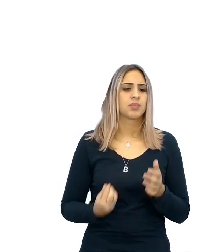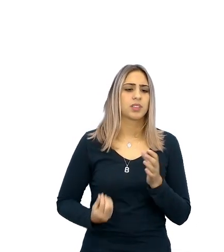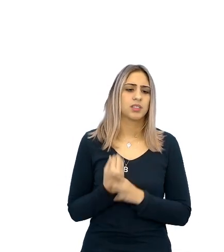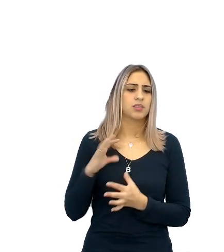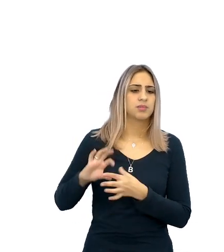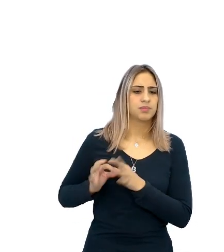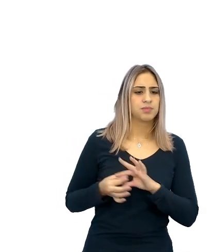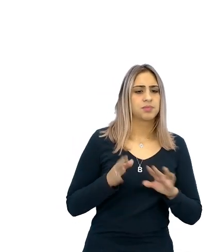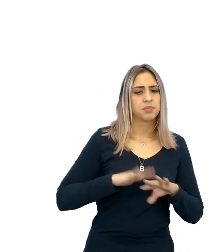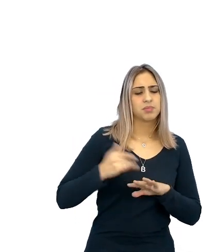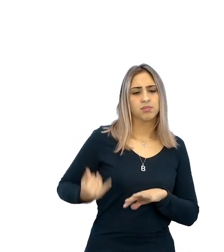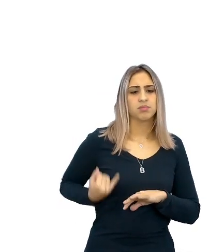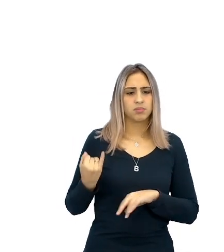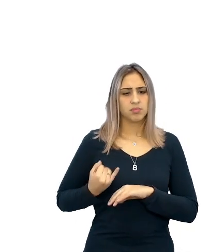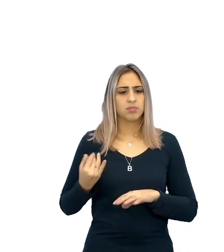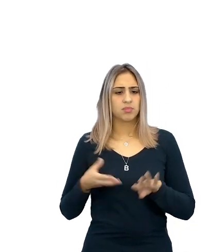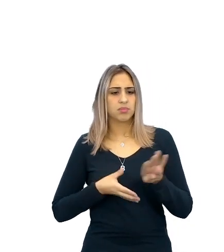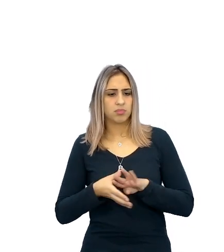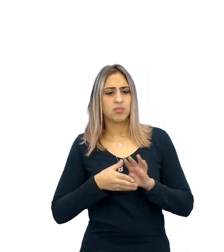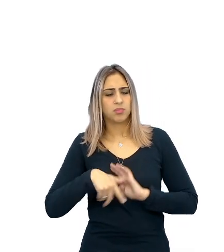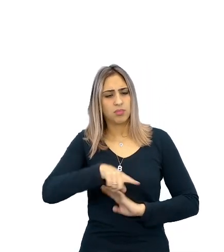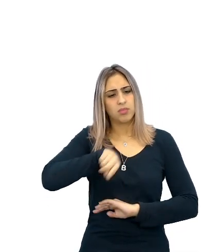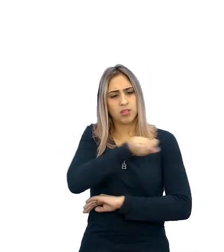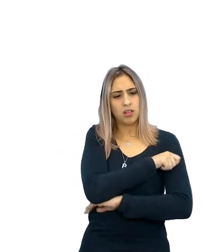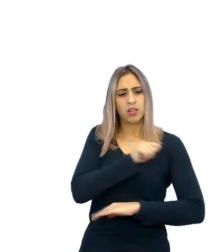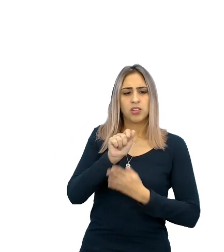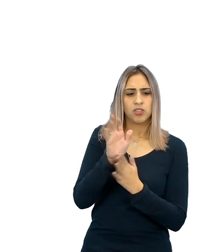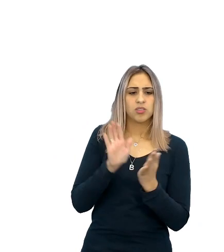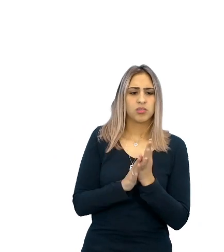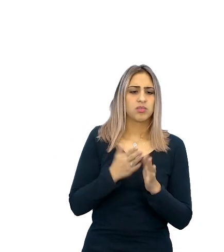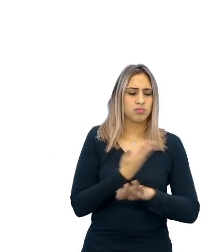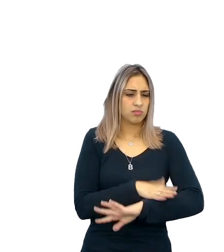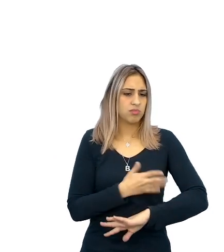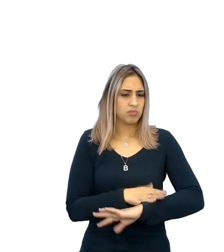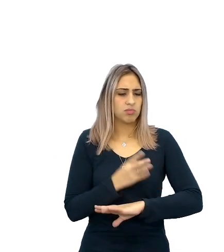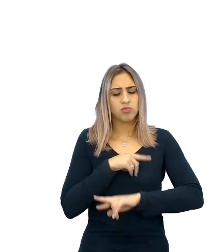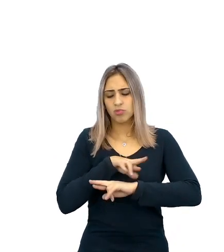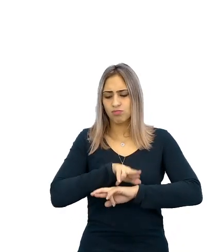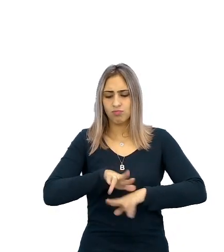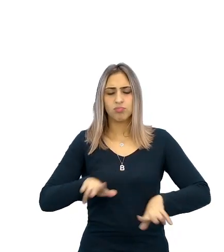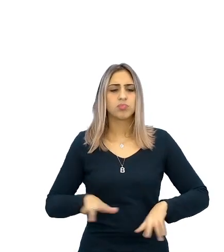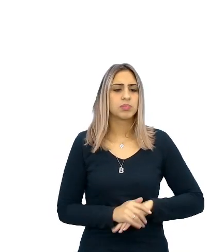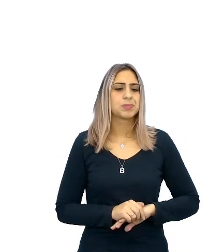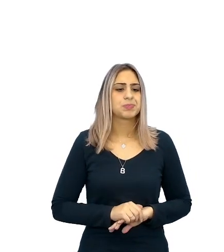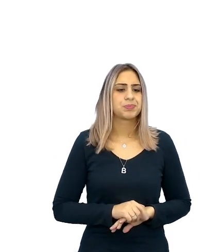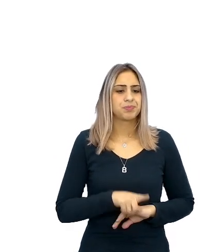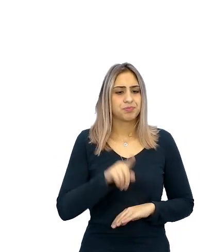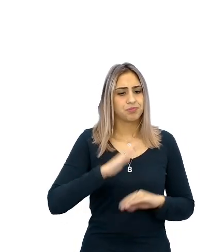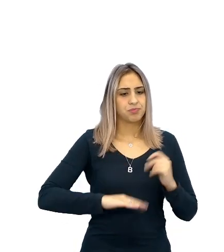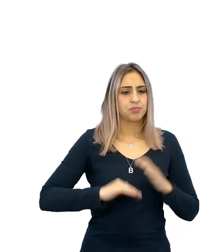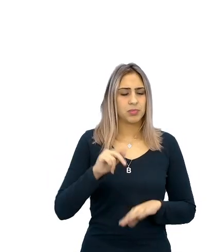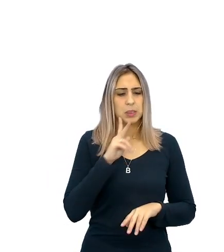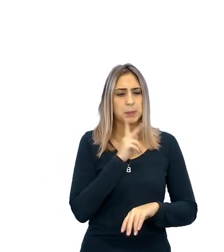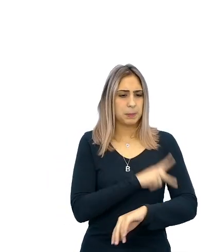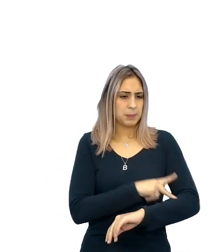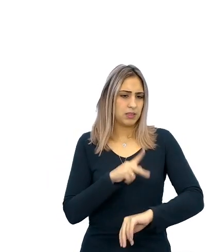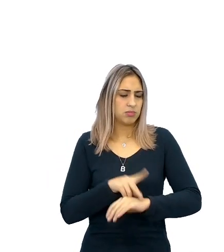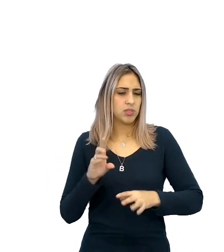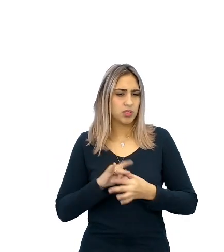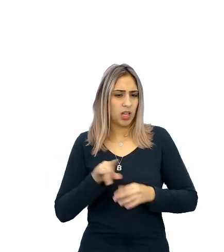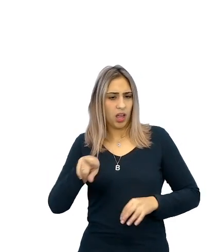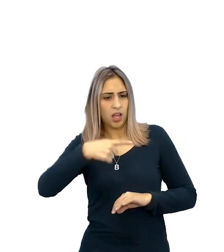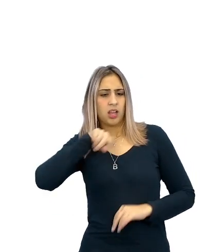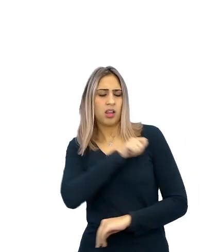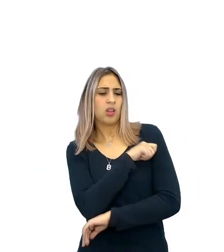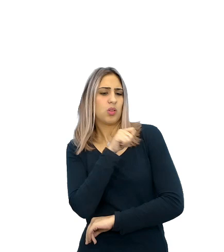contextos mais precisos, orientando os estudantes para atividades e exercícios múltiplos variados. Essas práticas pedagógicas vão permitir aos